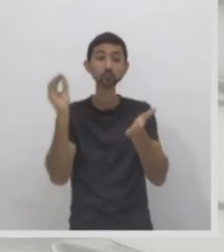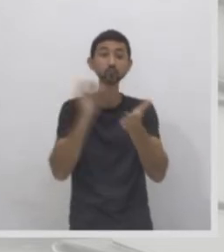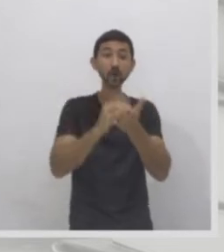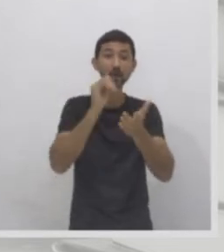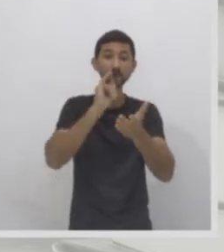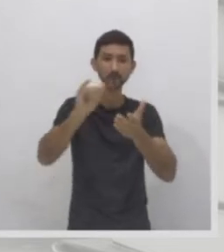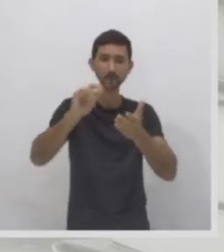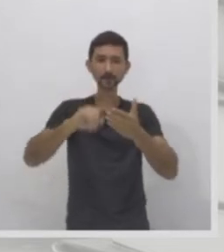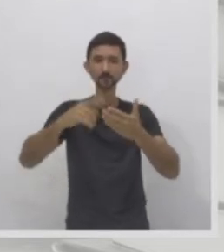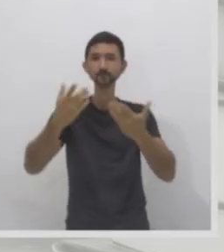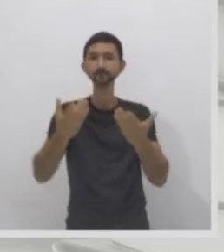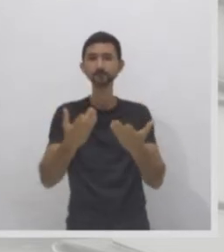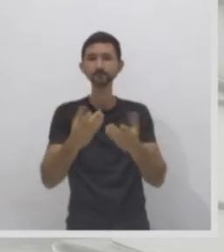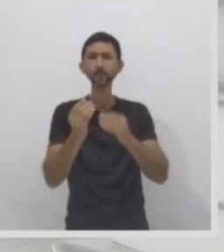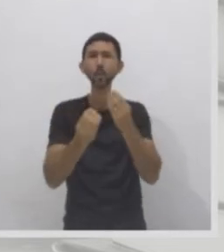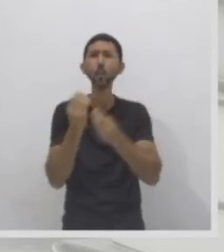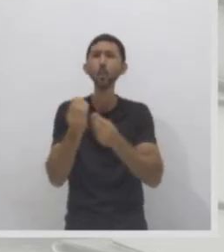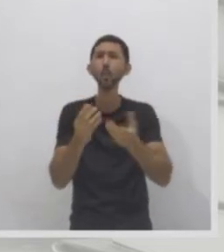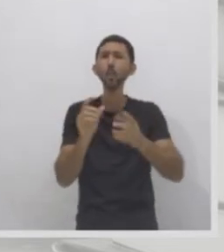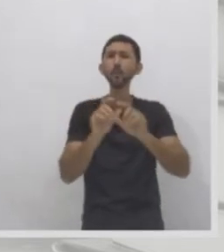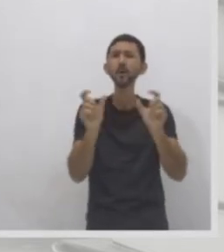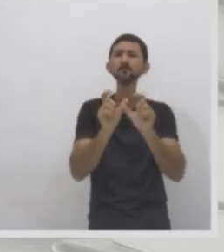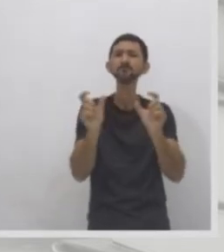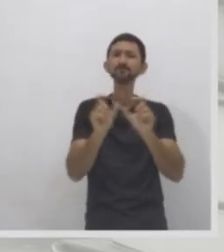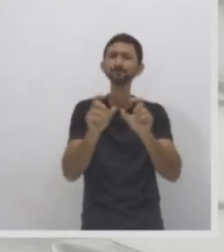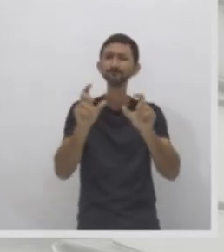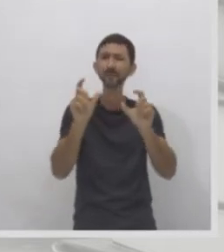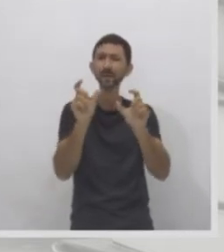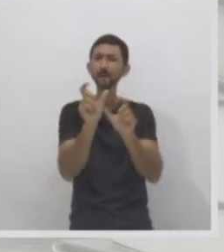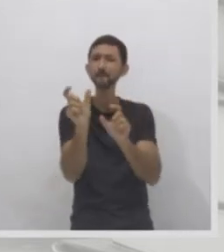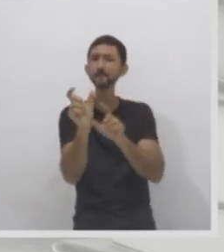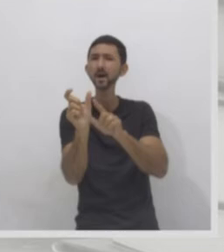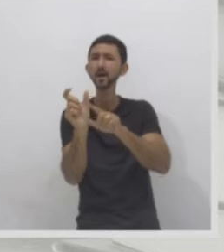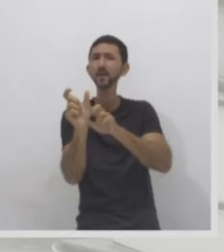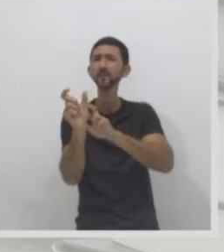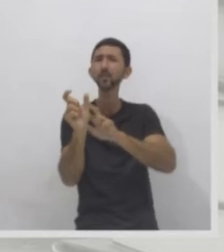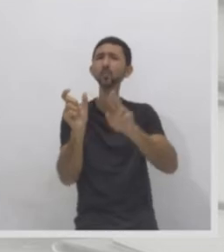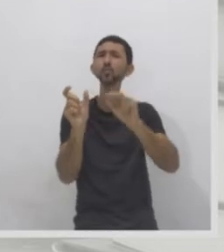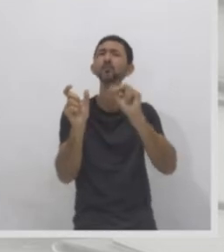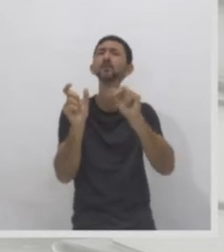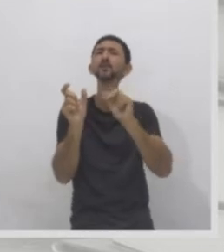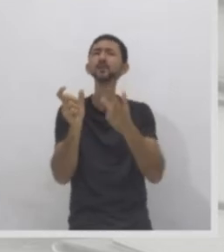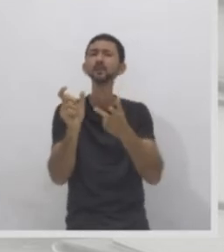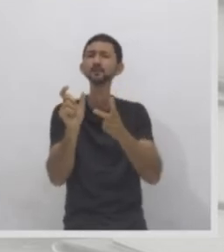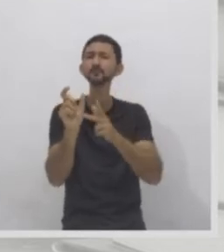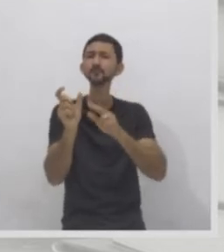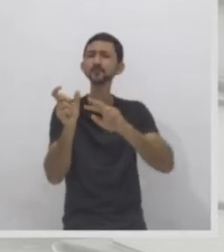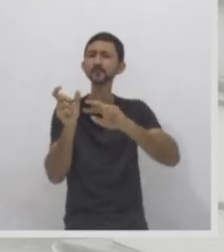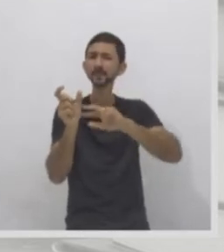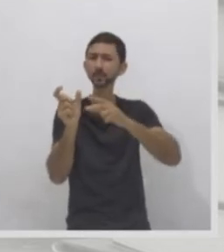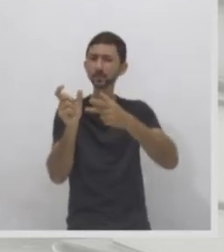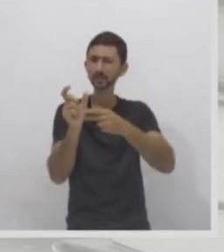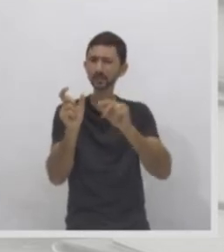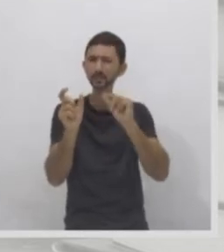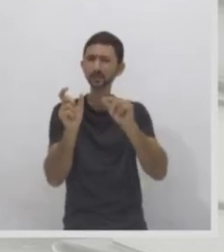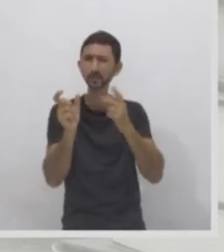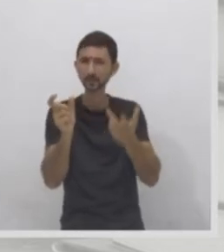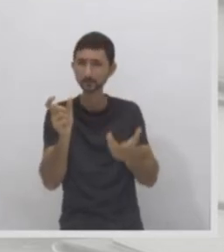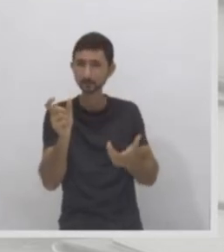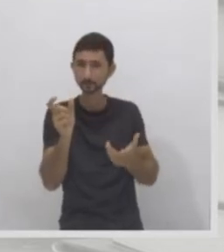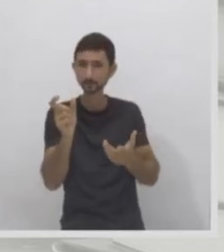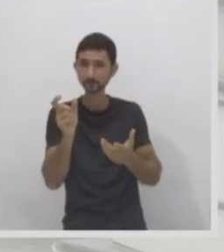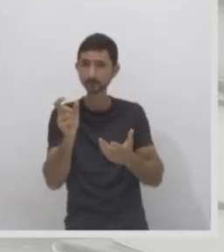informação a mais. Como é que eu chamo essa palavrinha? No caso da classe gramatical dela, eu chamo